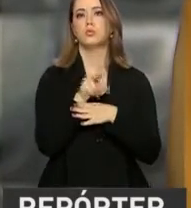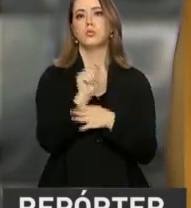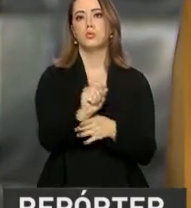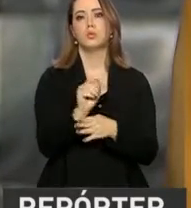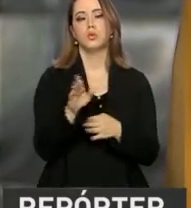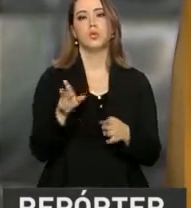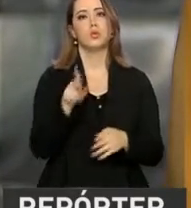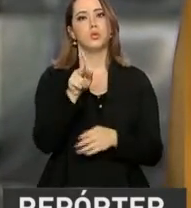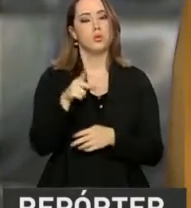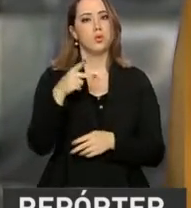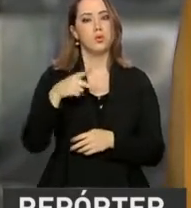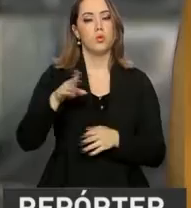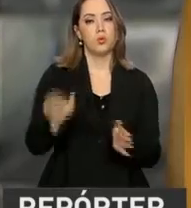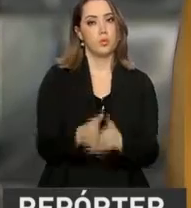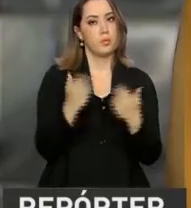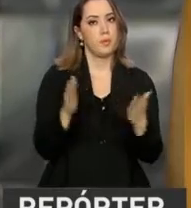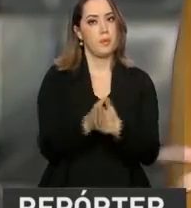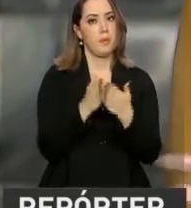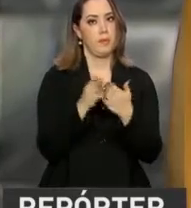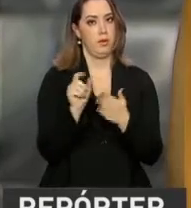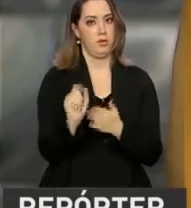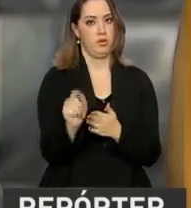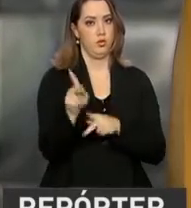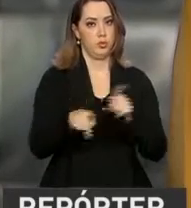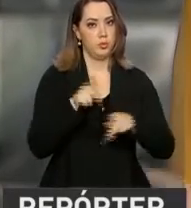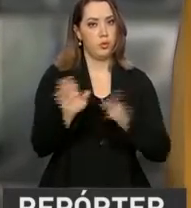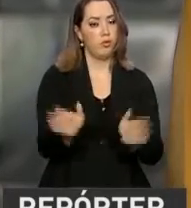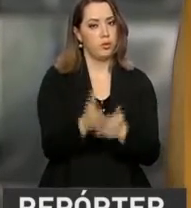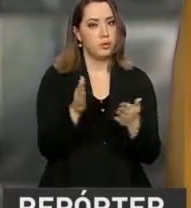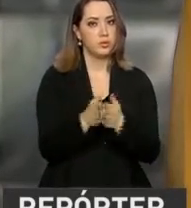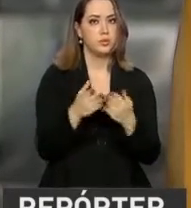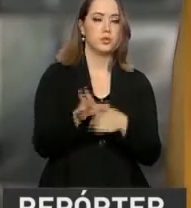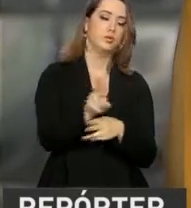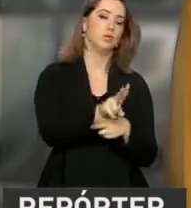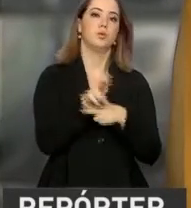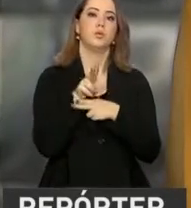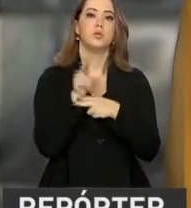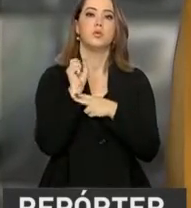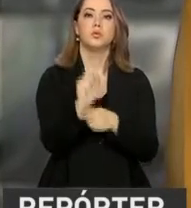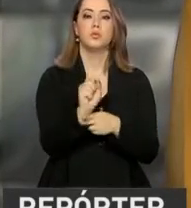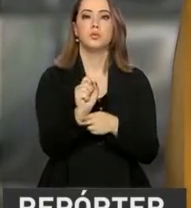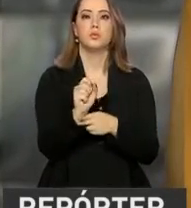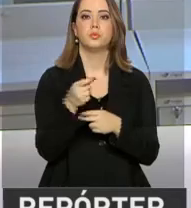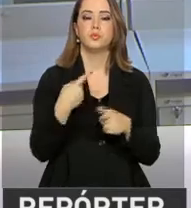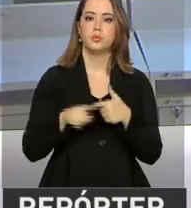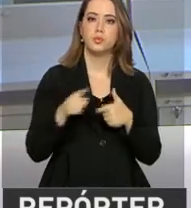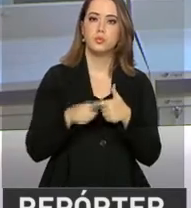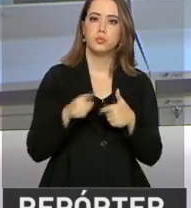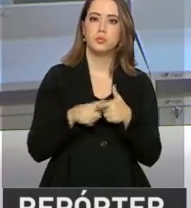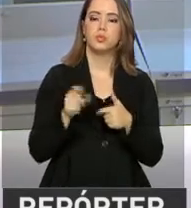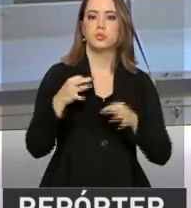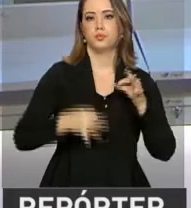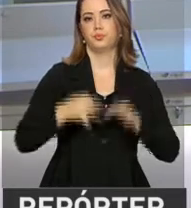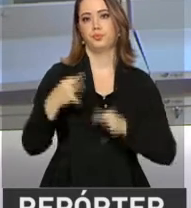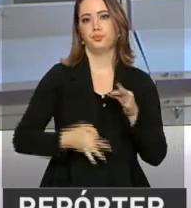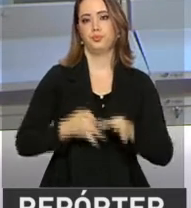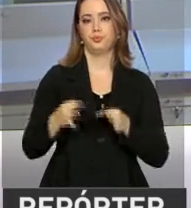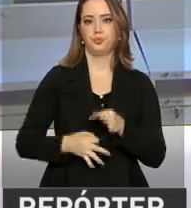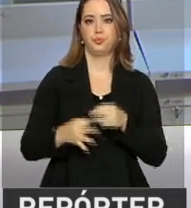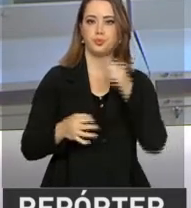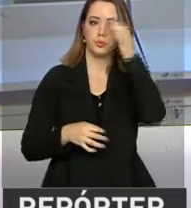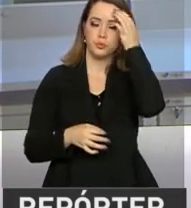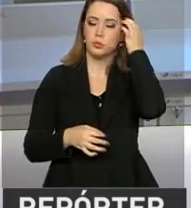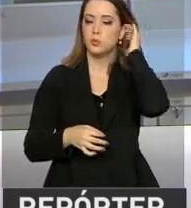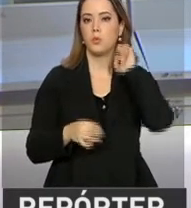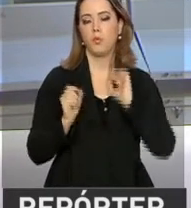humilde, para que o defenda nas suas angústias de natureza jurídica. E o presidente em